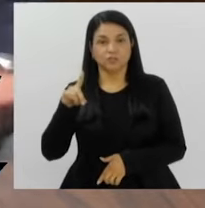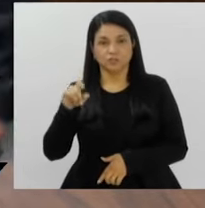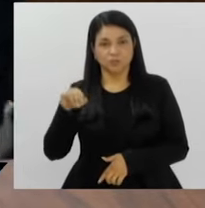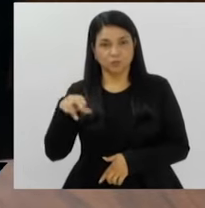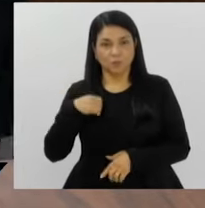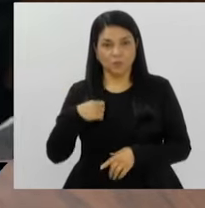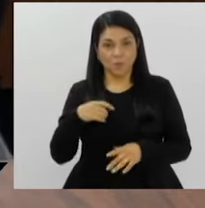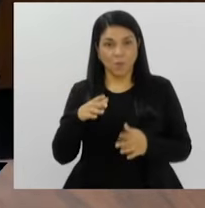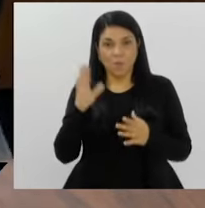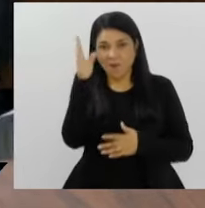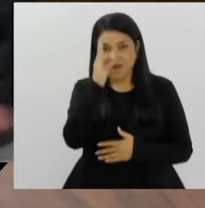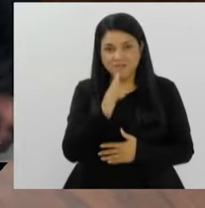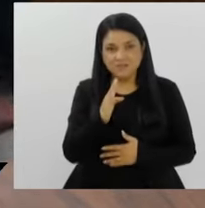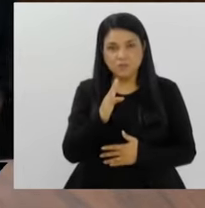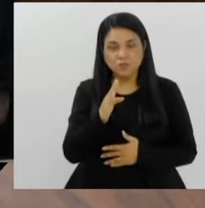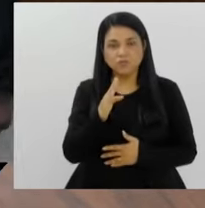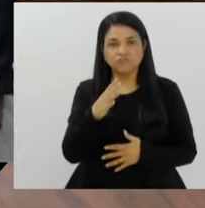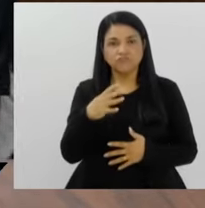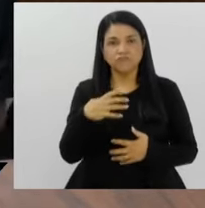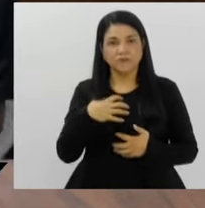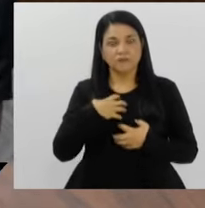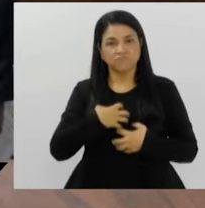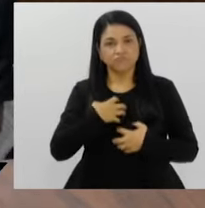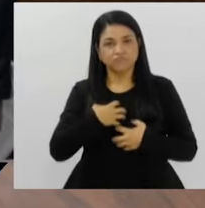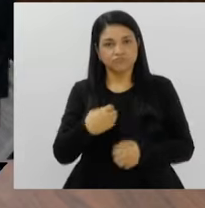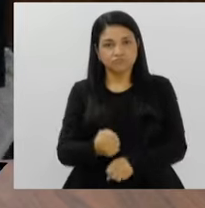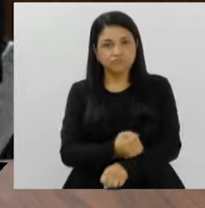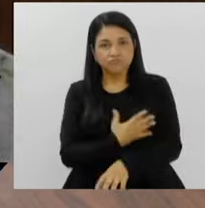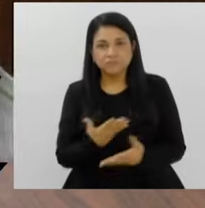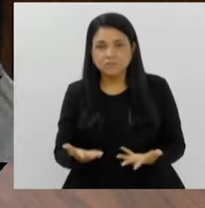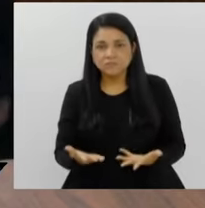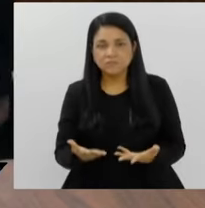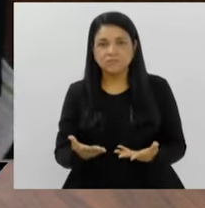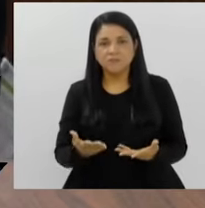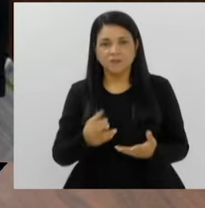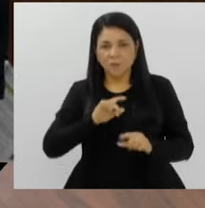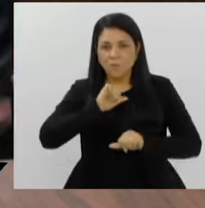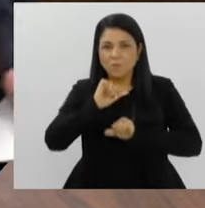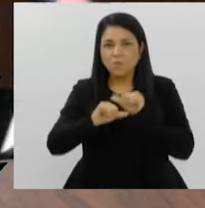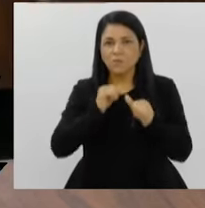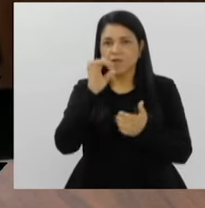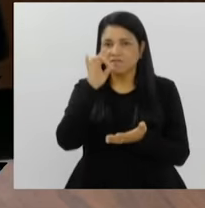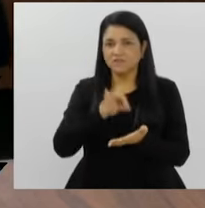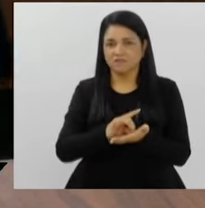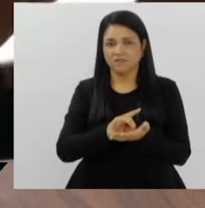Brasil, para mudar essa realidade, onde bandido é